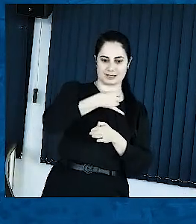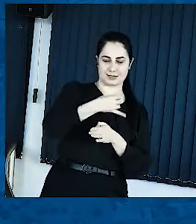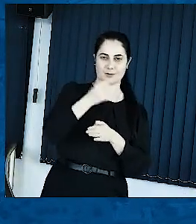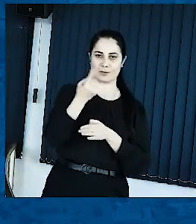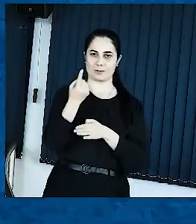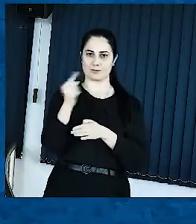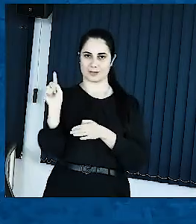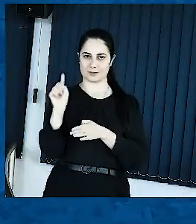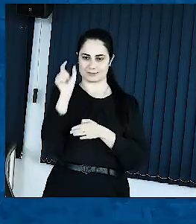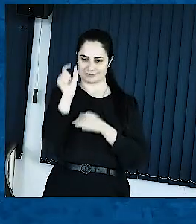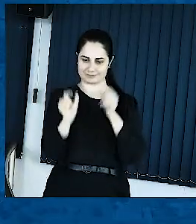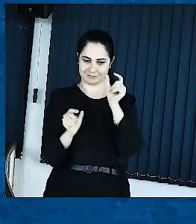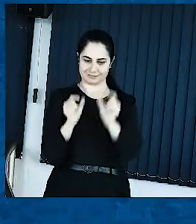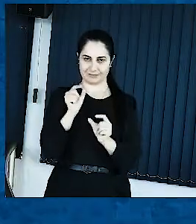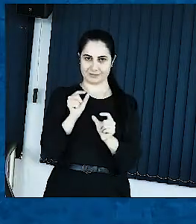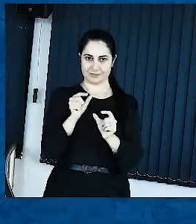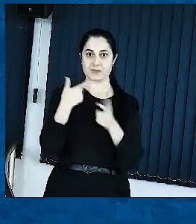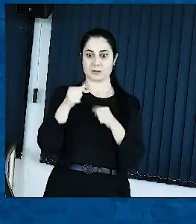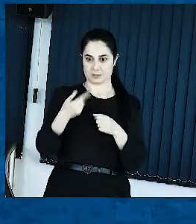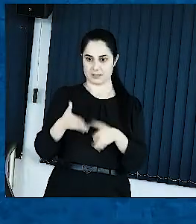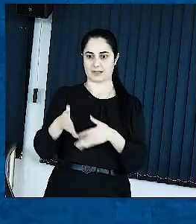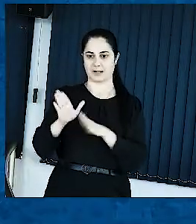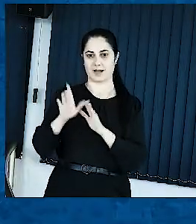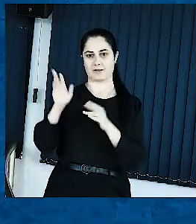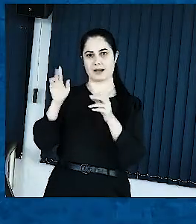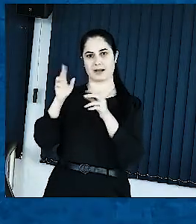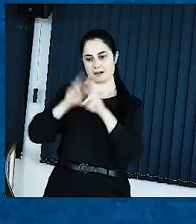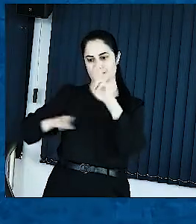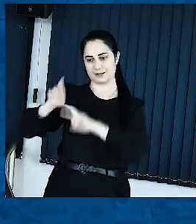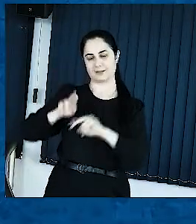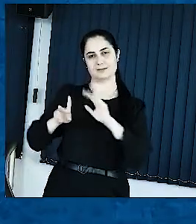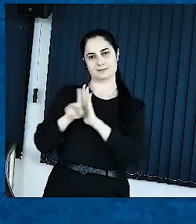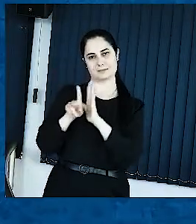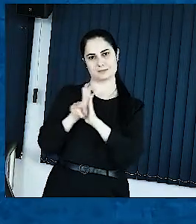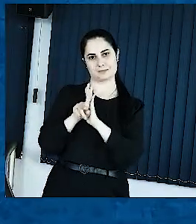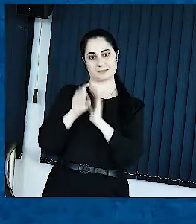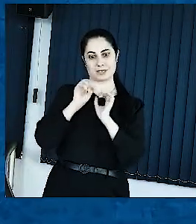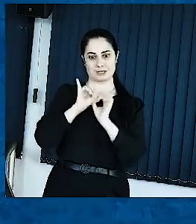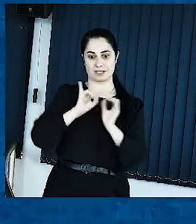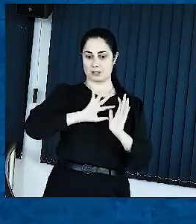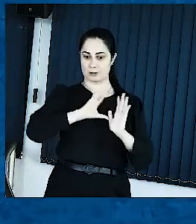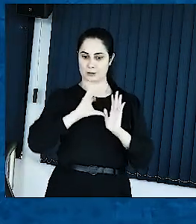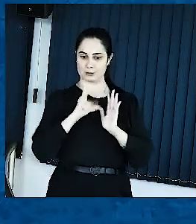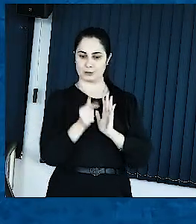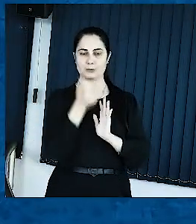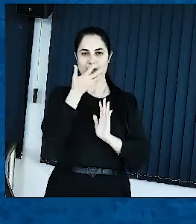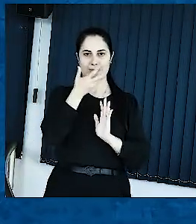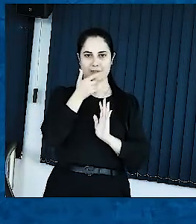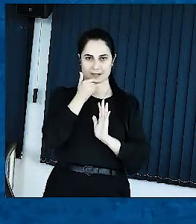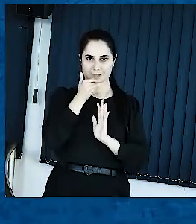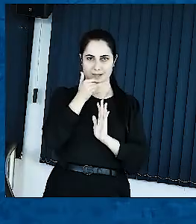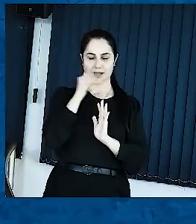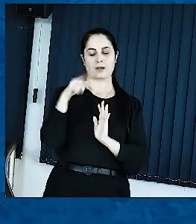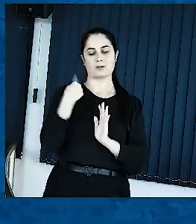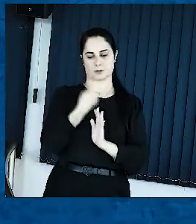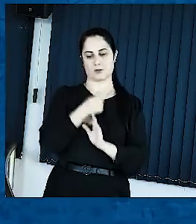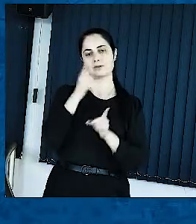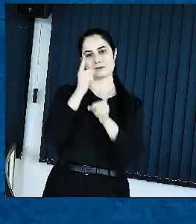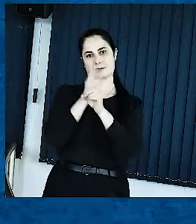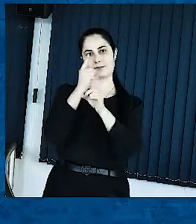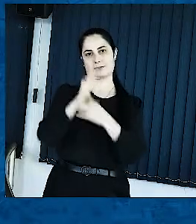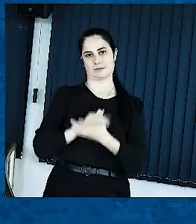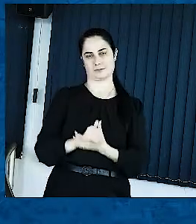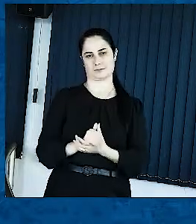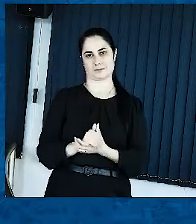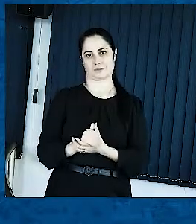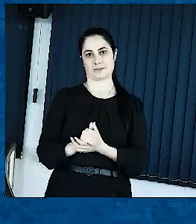a criança tem, ela precisa ser encaminhada para uma avaliação. Então, se a gente tria todas as crianças, a gente vai achar. Para